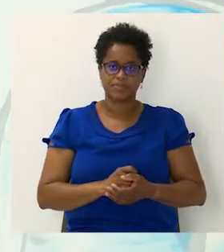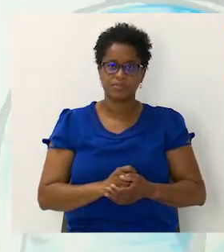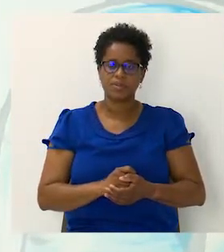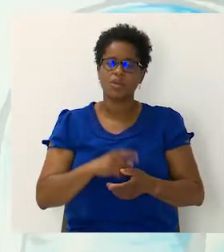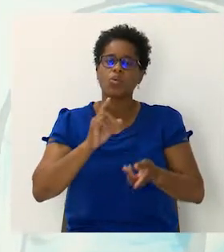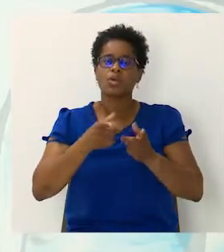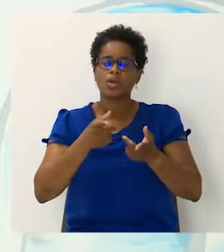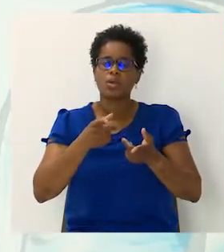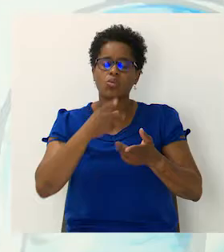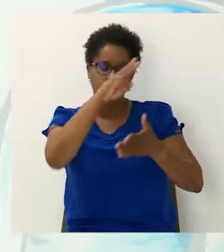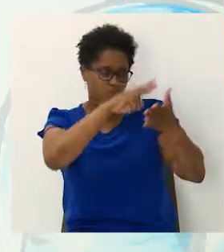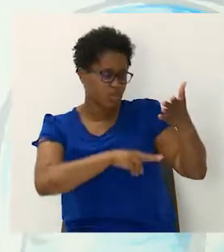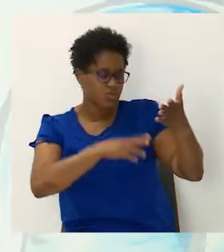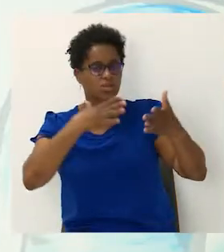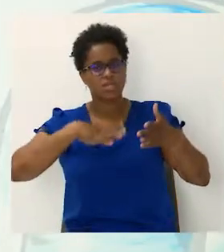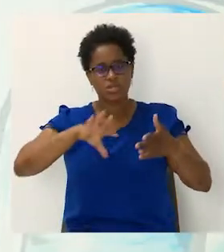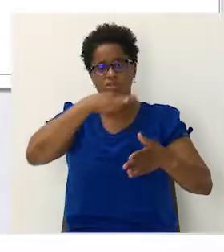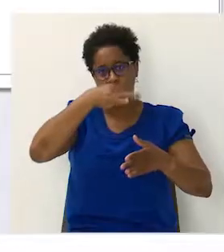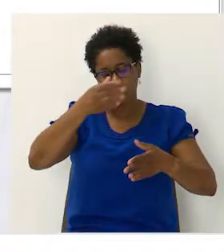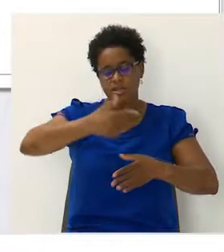que o texto quis nos dizer.